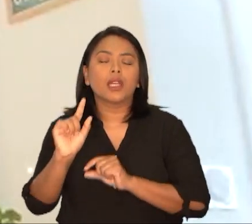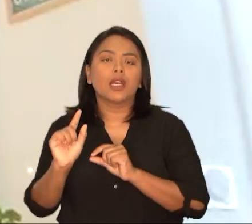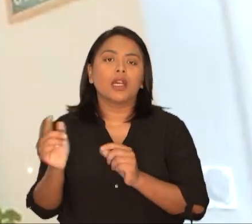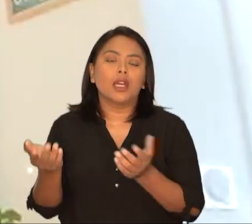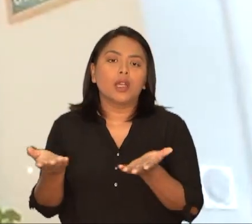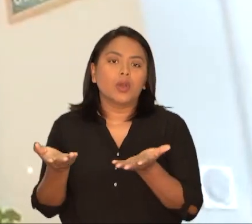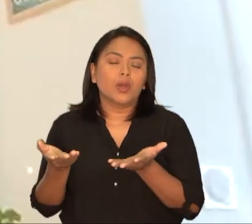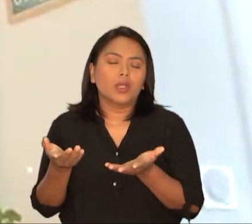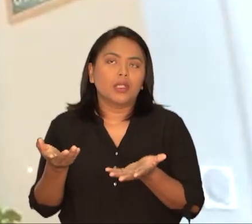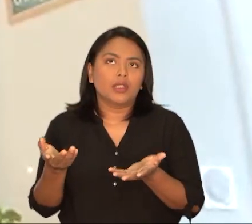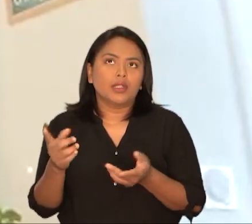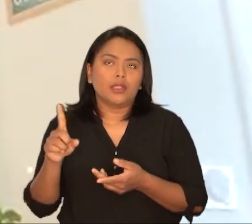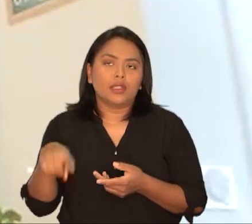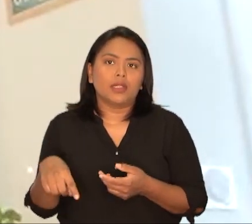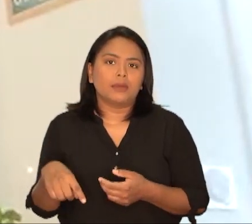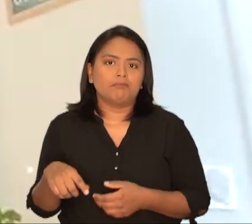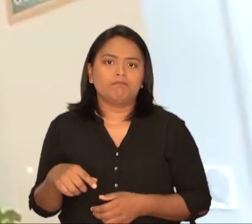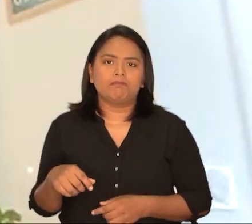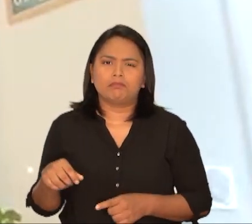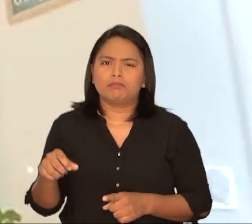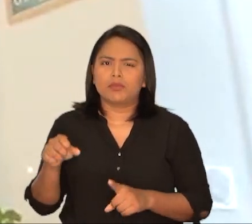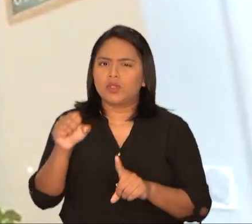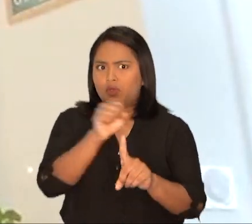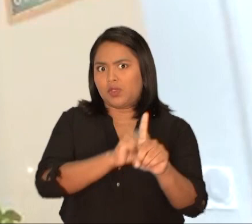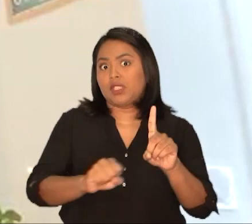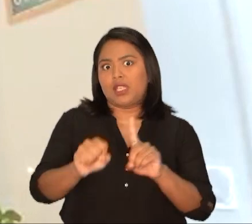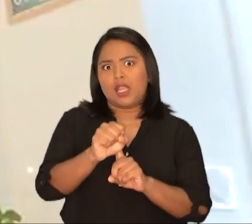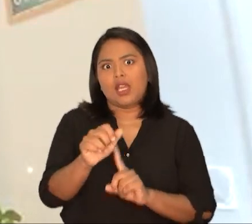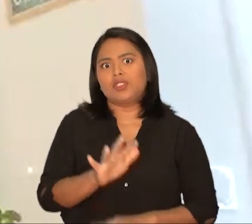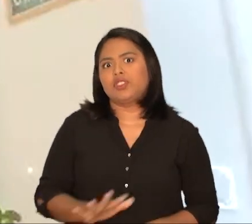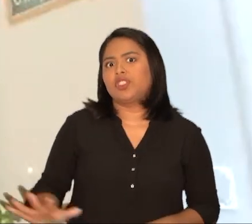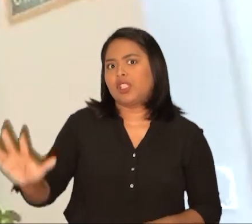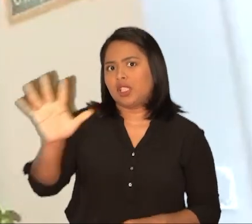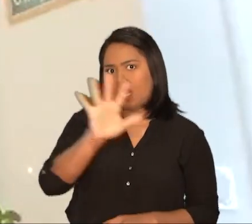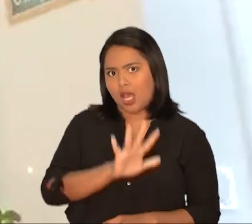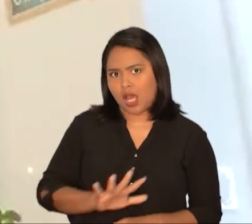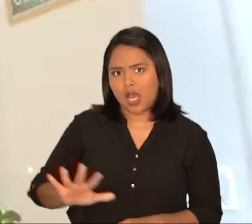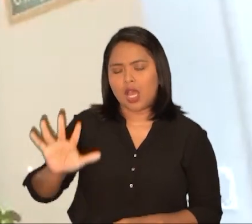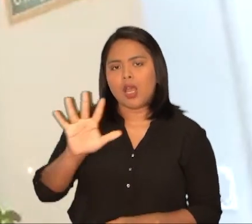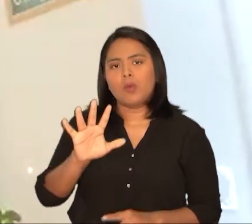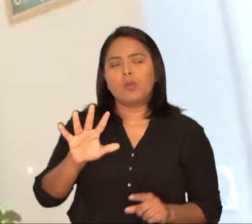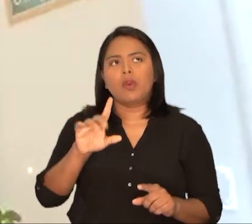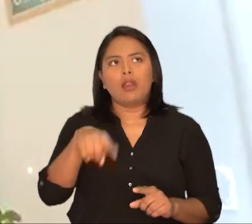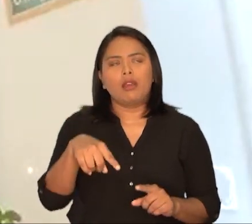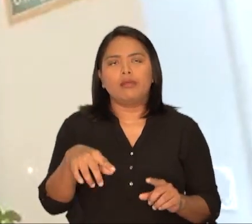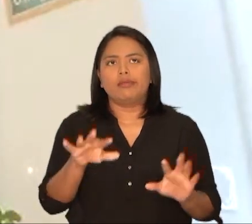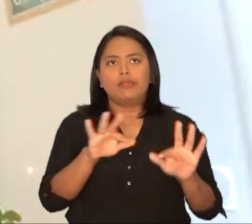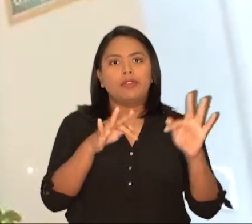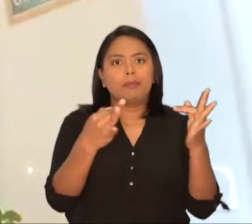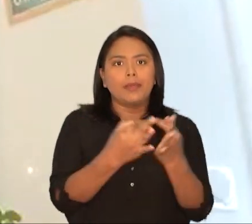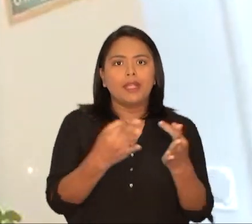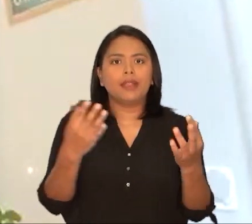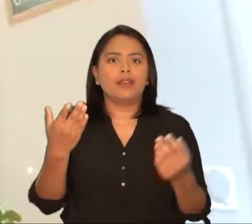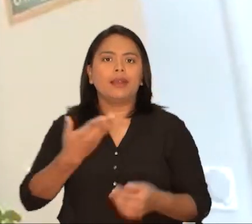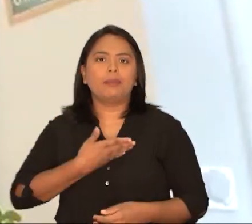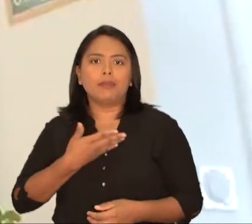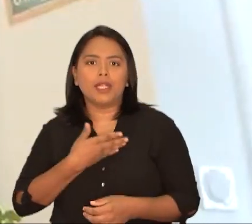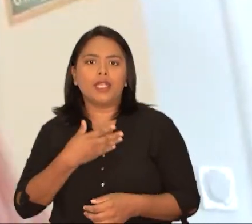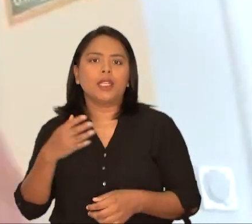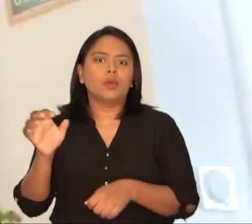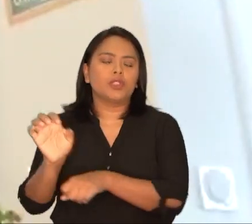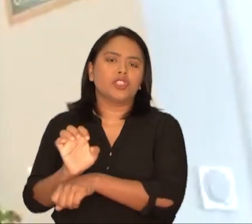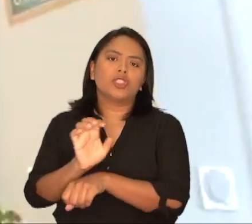especificando só ao marido, mas a sociedade. Quando eu falo da sociedade, eu falo de família, amigos e